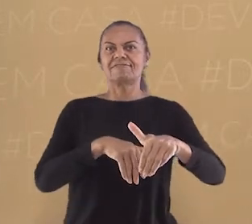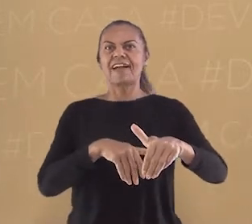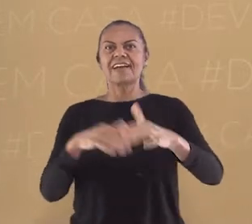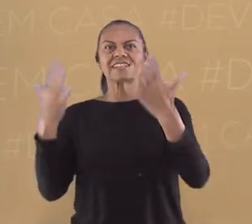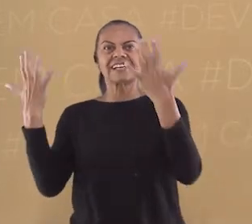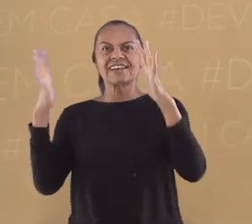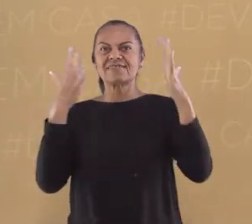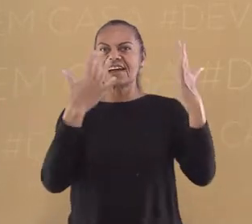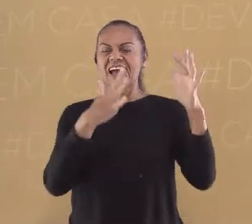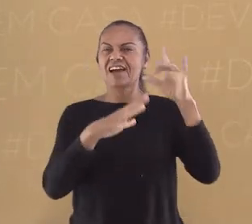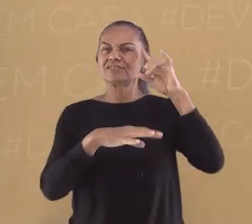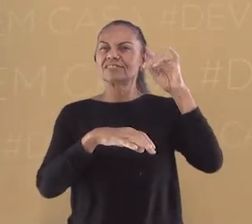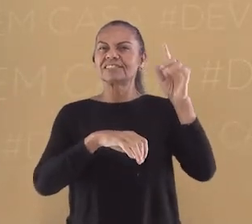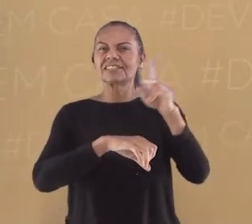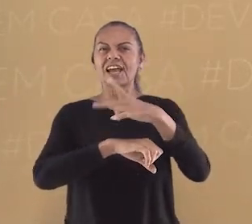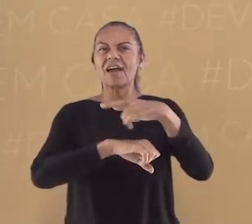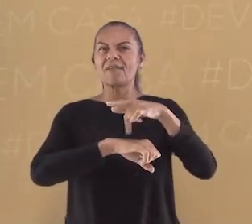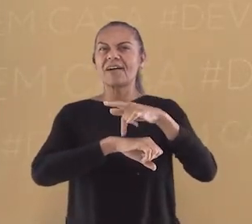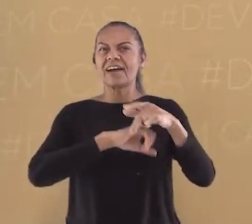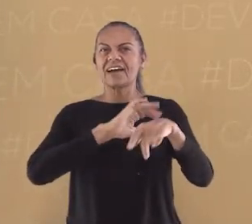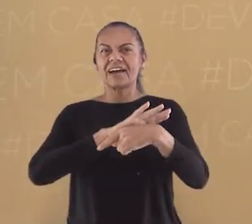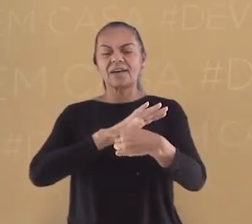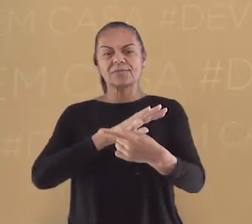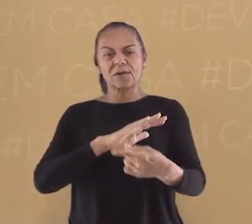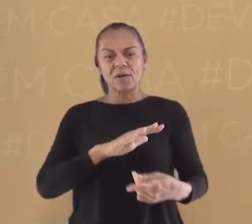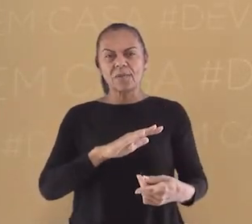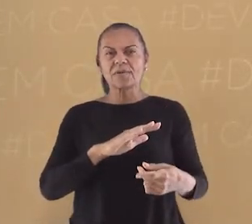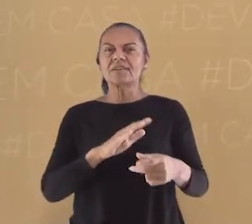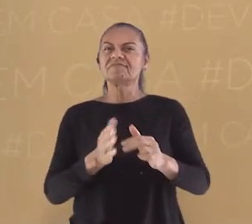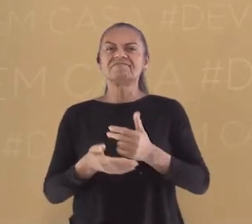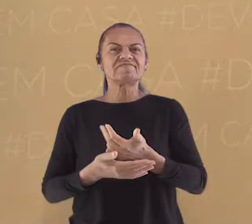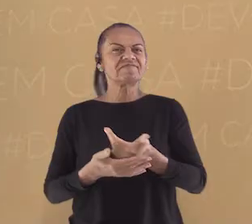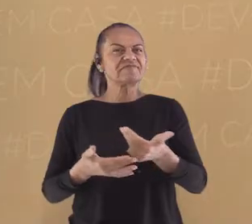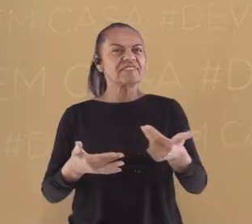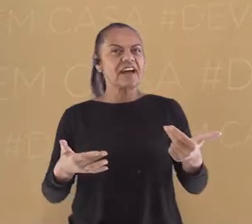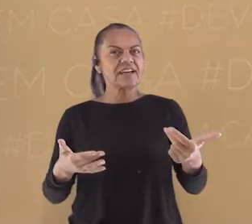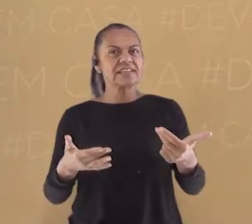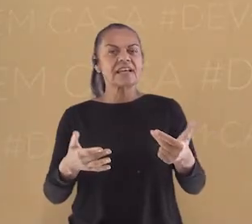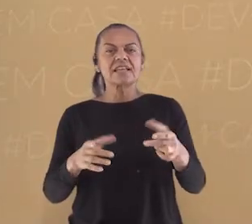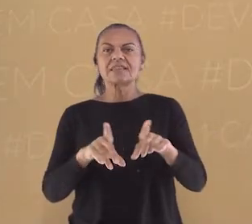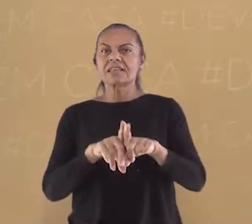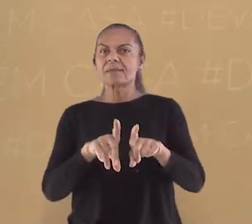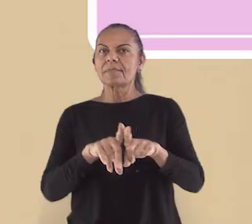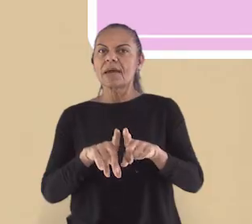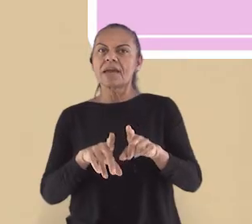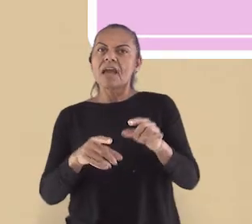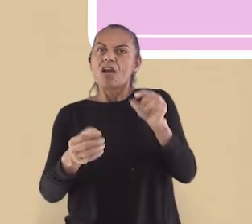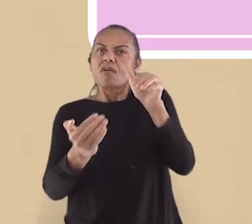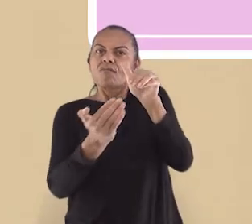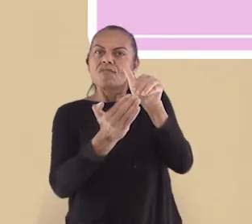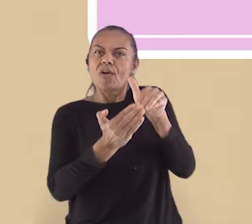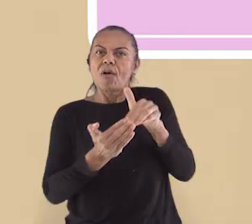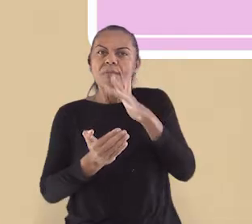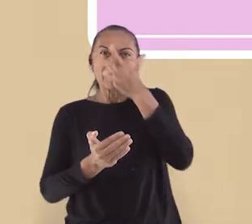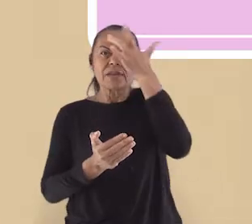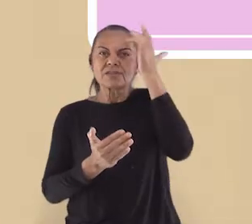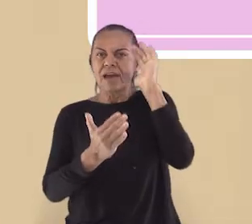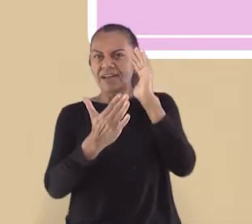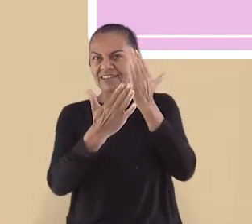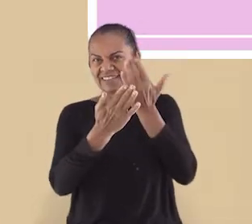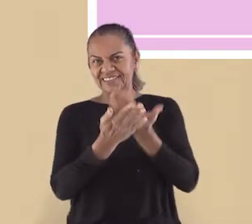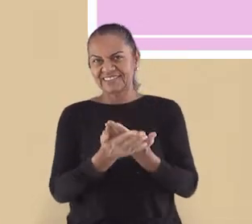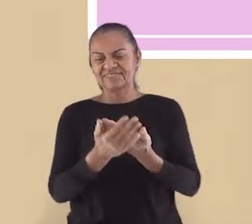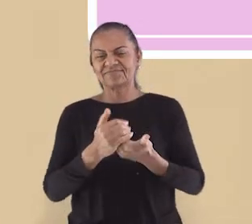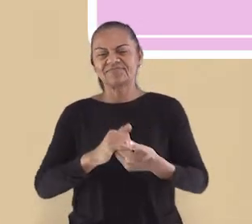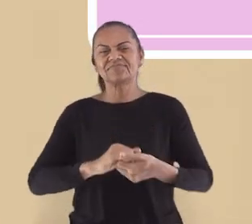de acordo com a sua cultura, seu conhecimento e de acordo com o que acreditam. Vamos observar alguns momentos